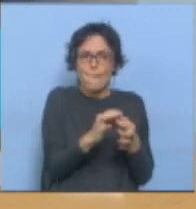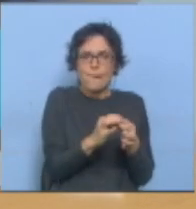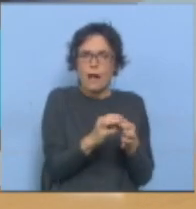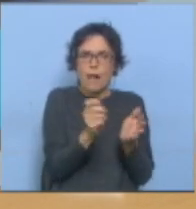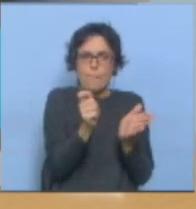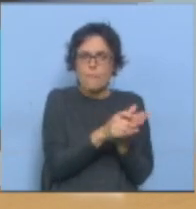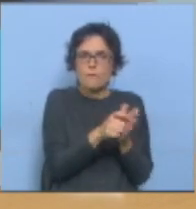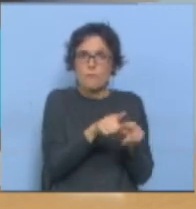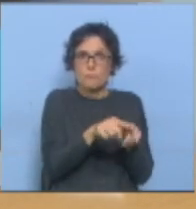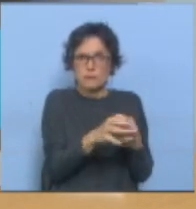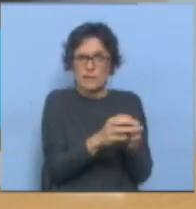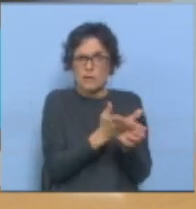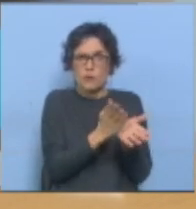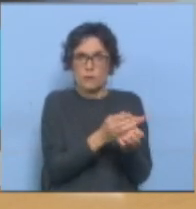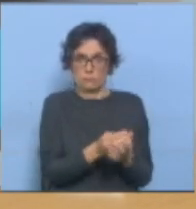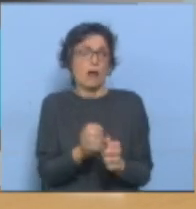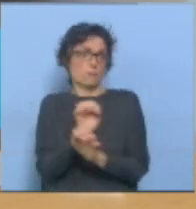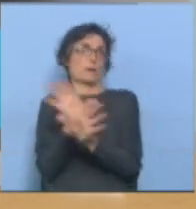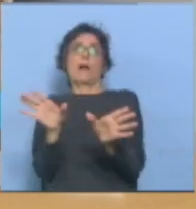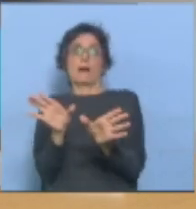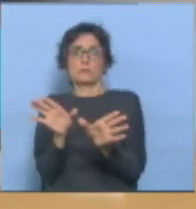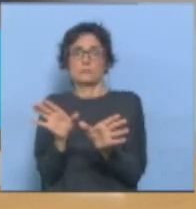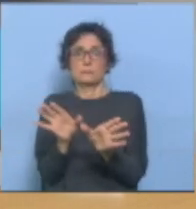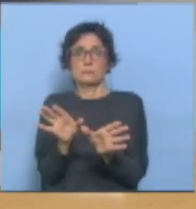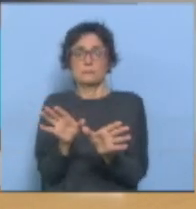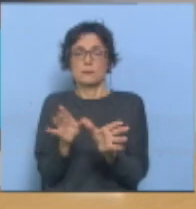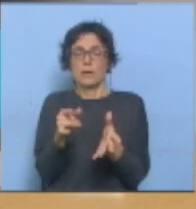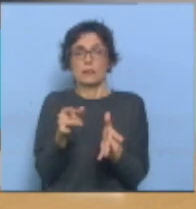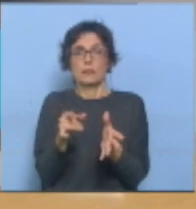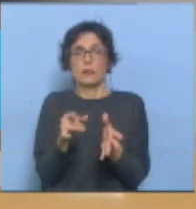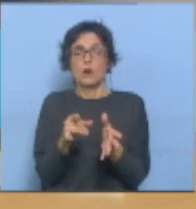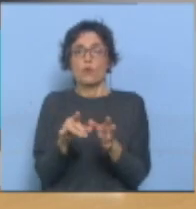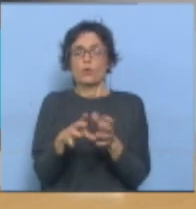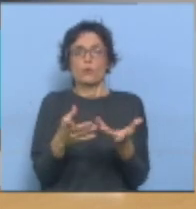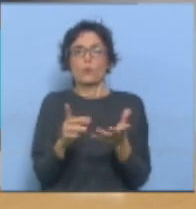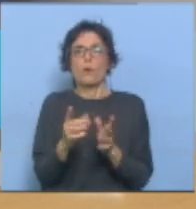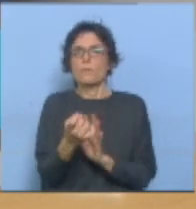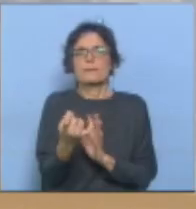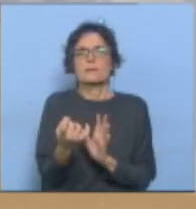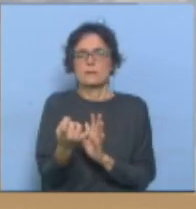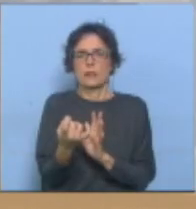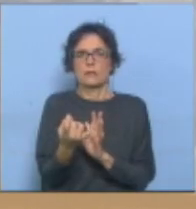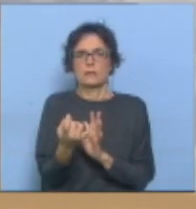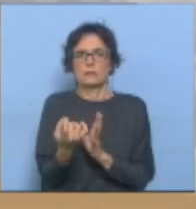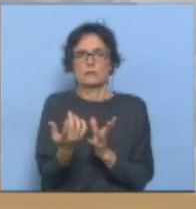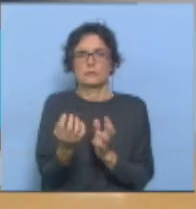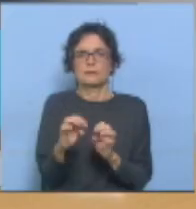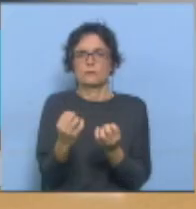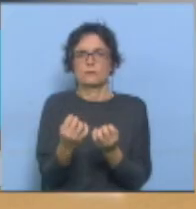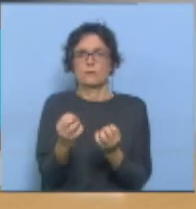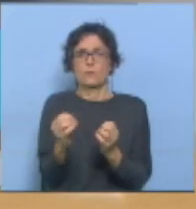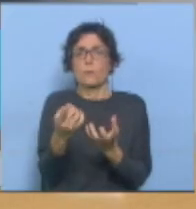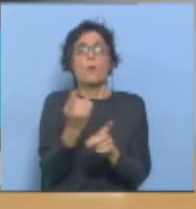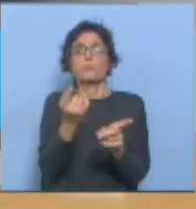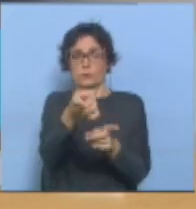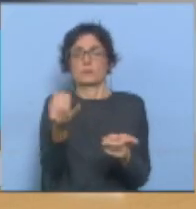política. Não há nenhum sobressalto, não há um sobressalto social. Não há uma necessidade de legislar sobre a matéria. Não, e os profissionais também não a